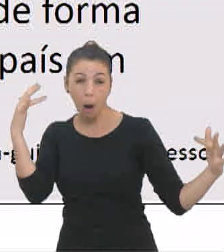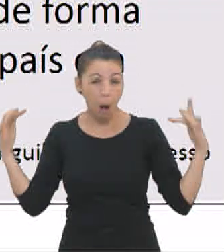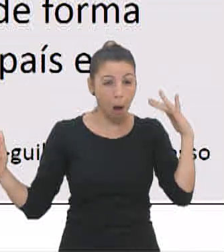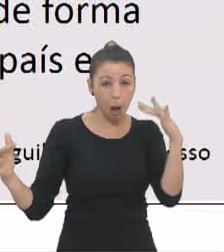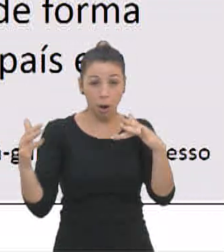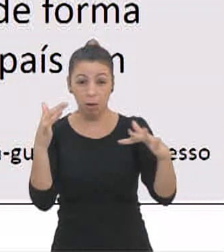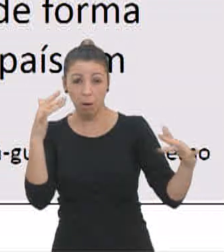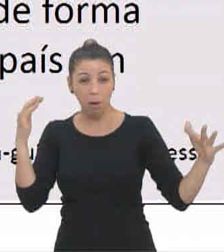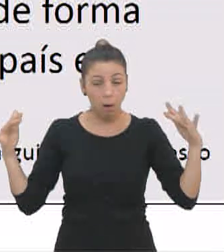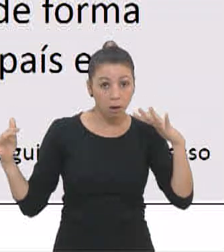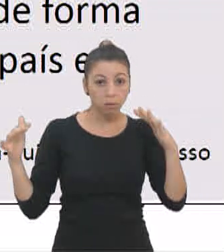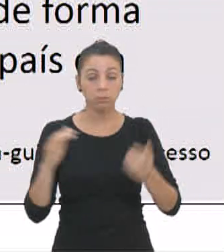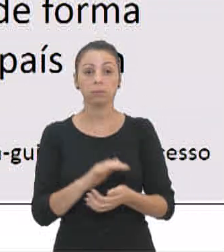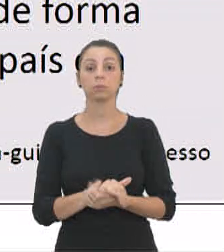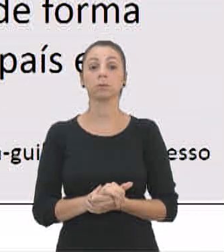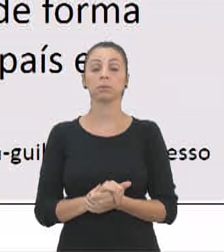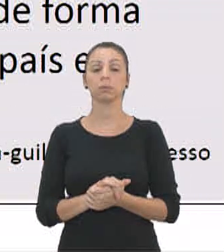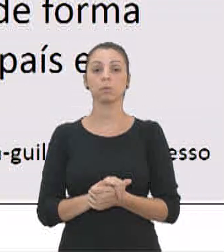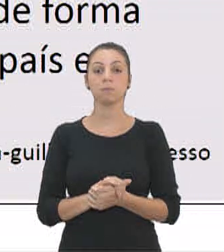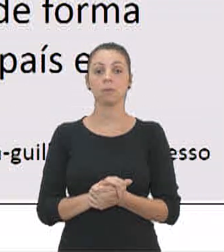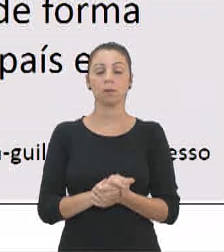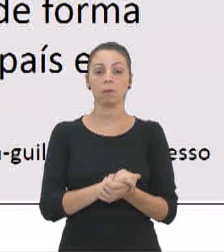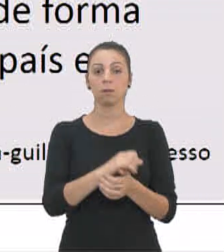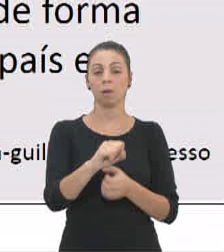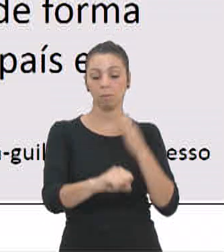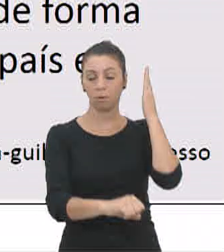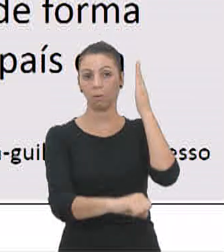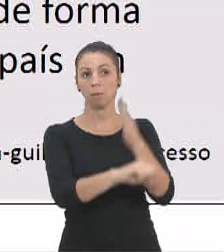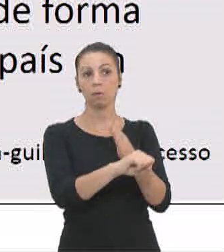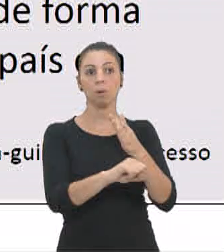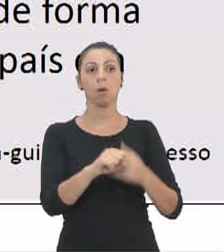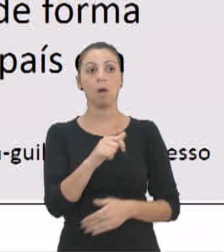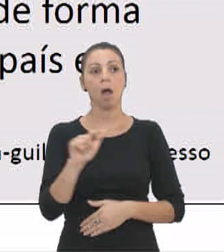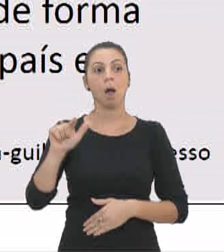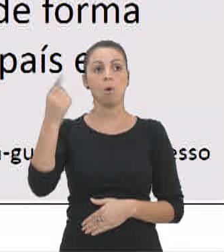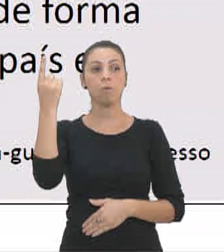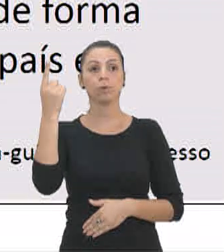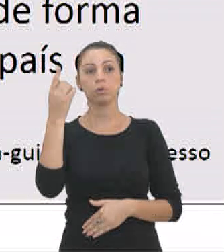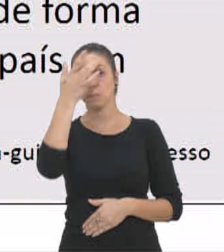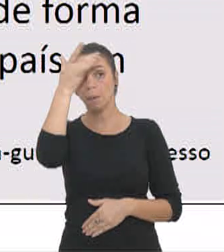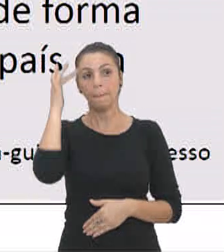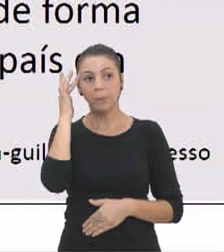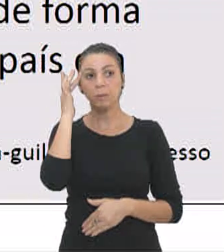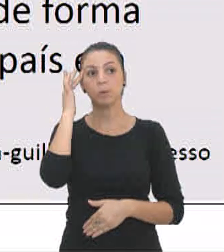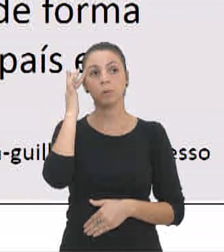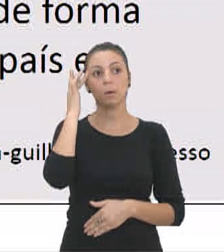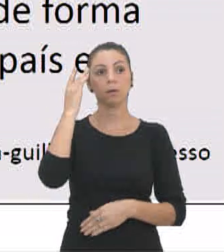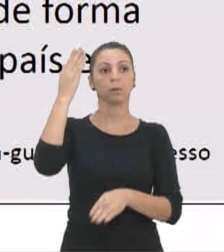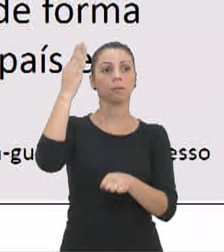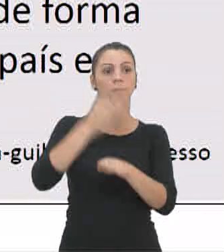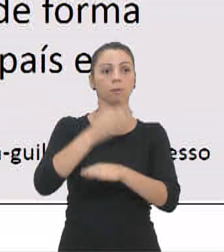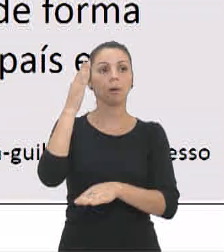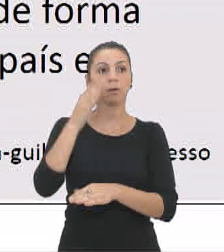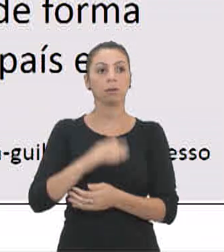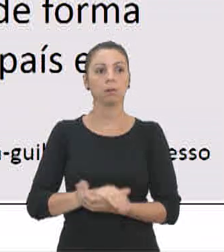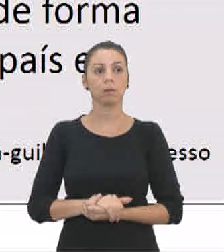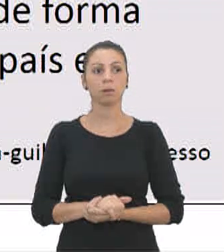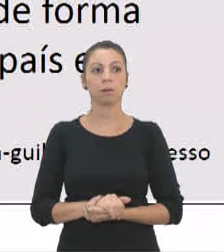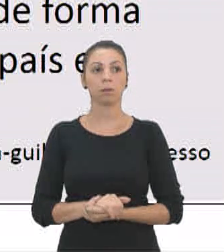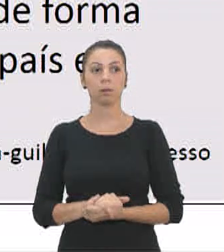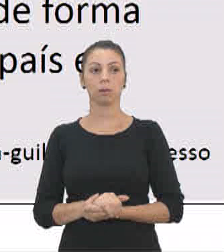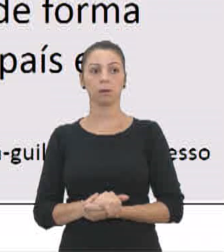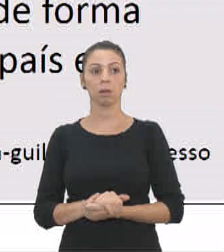Eugène Weidmann foi a última pessoa executada em público na França, acredite,